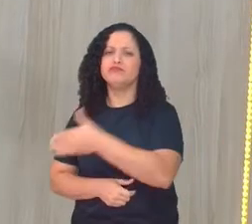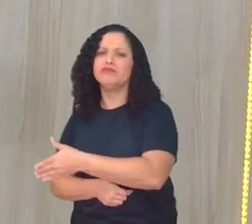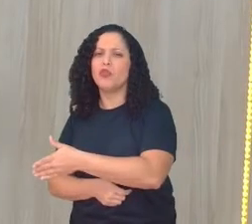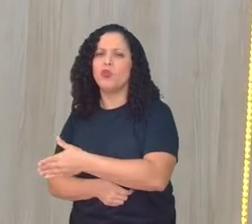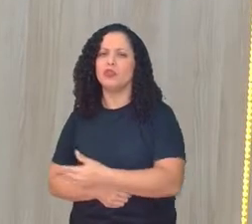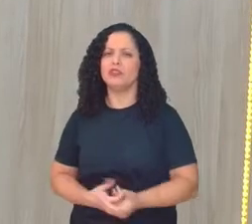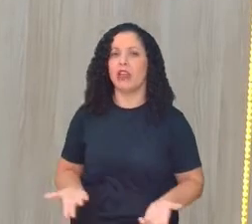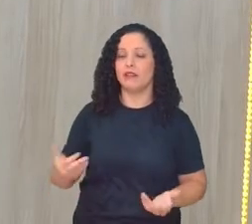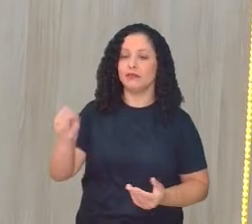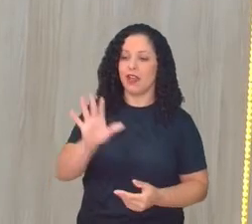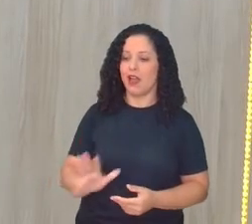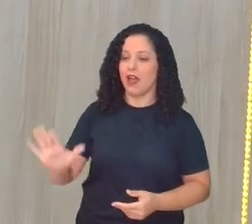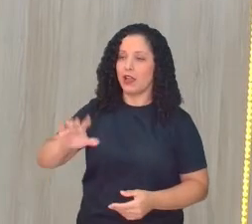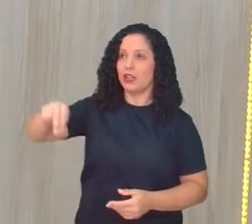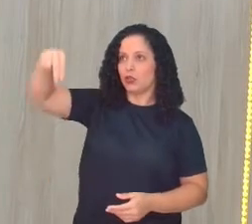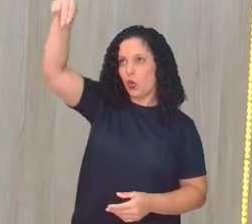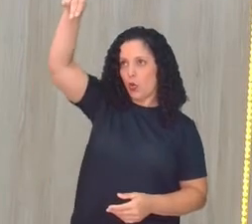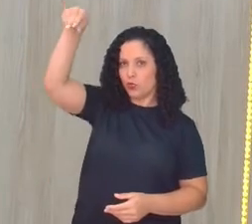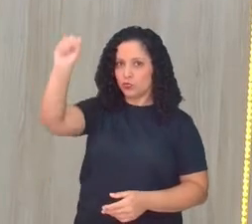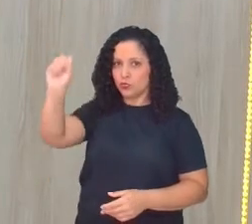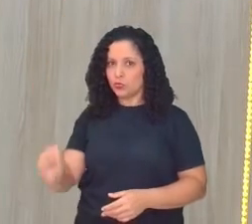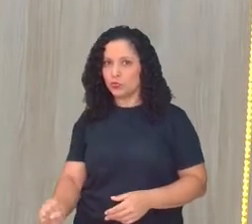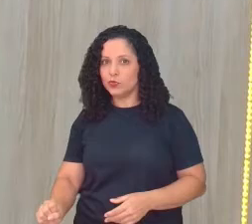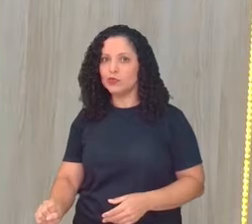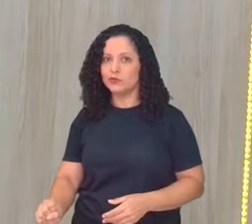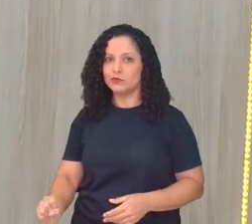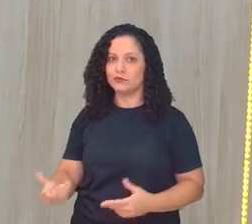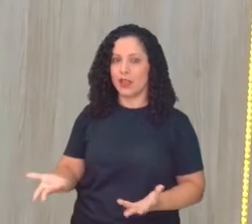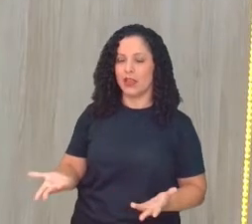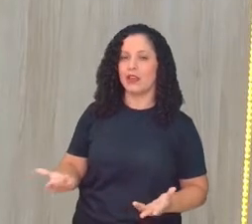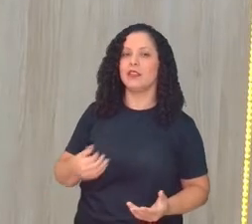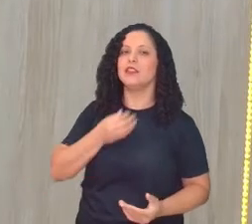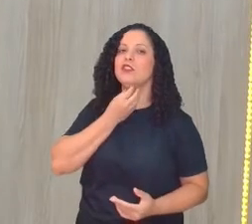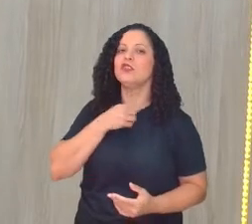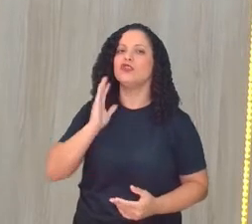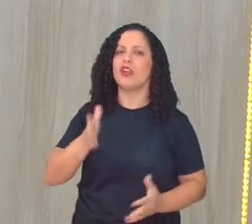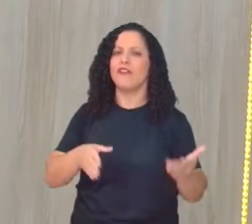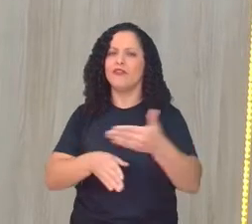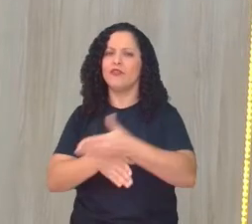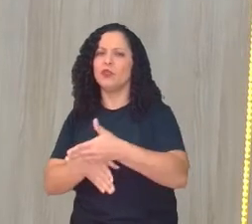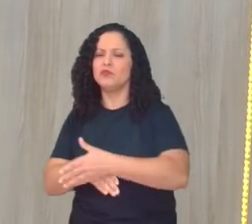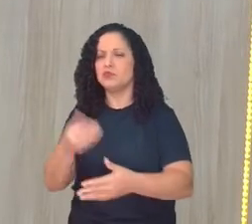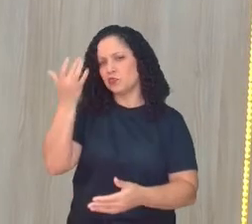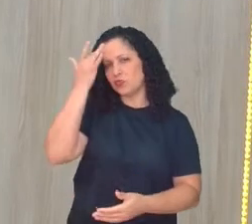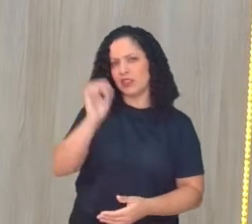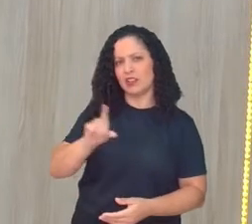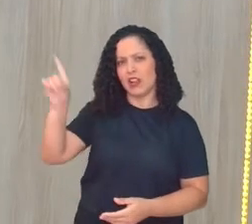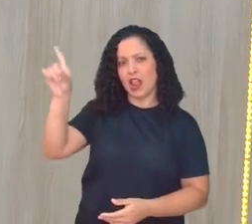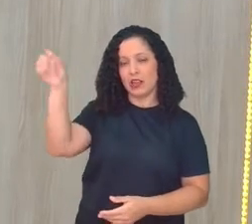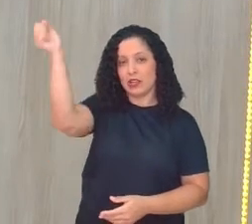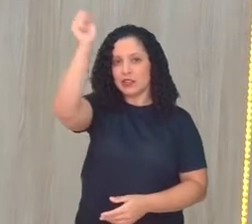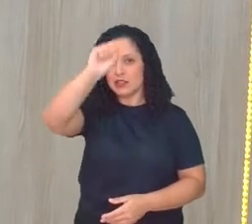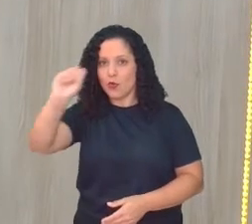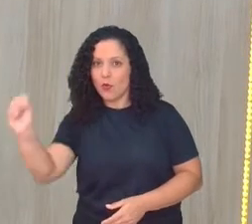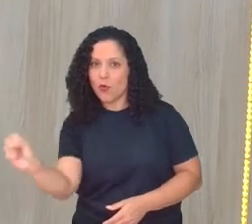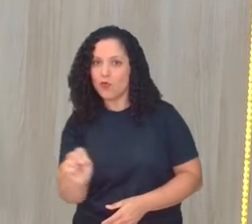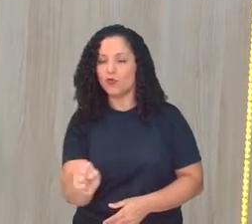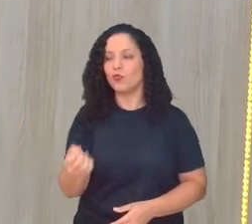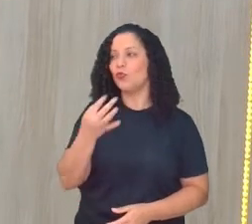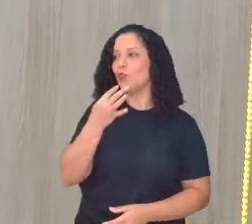norte quanto sul, a gente vai ter um momento do ano, professor Gilson. Não sei, acho que em São Lourenço não dá para ver não, né? Acho que não. Ver